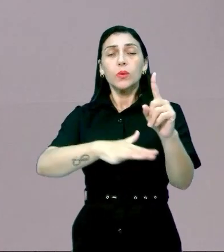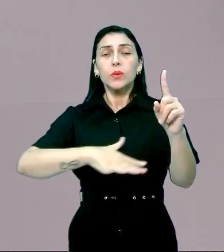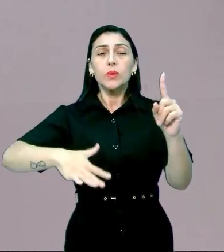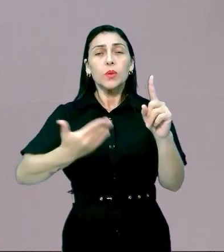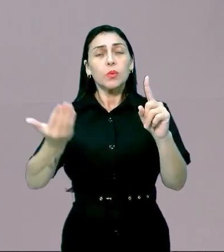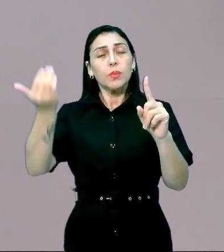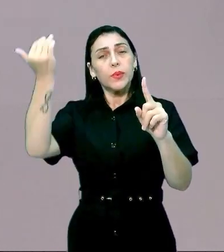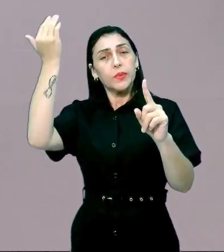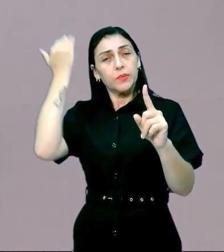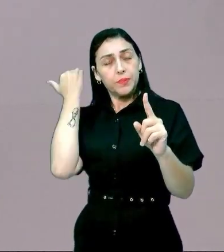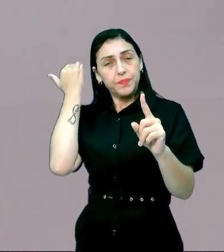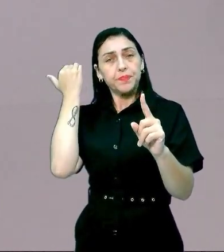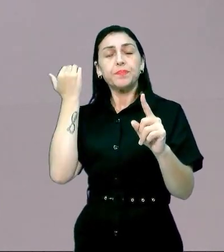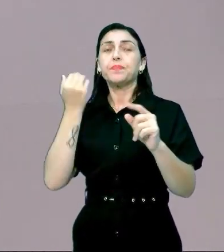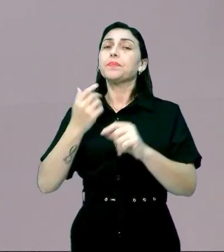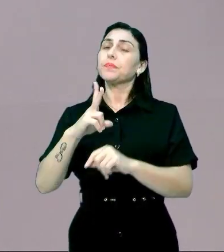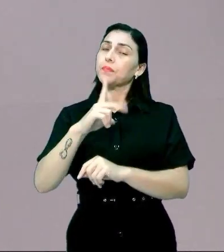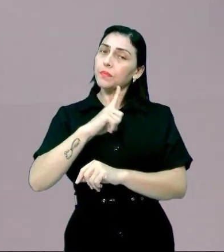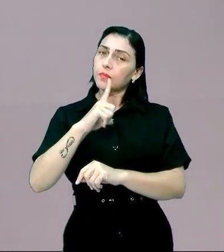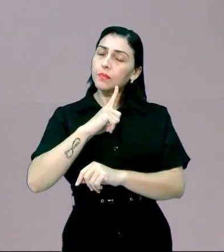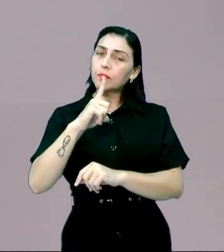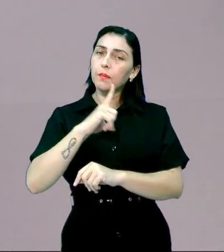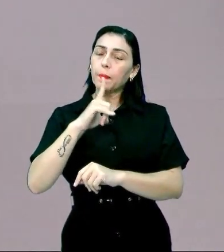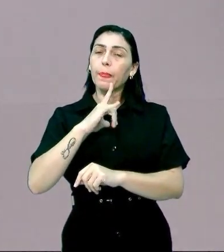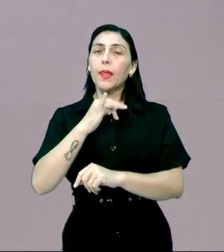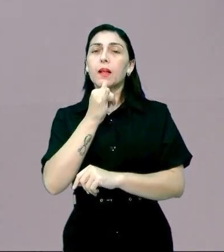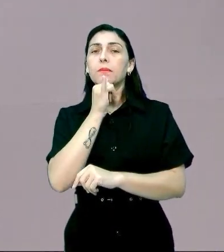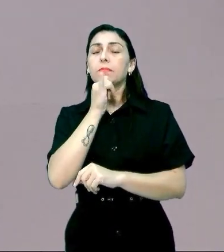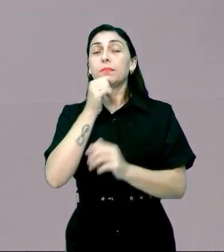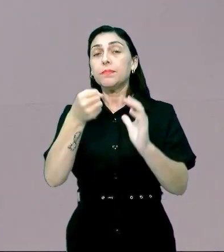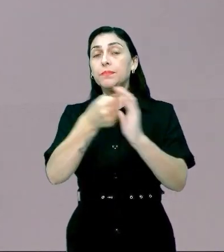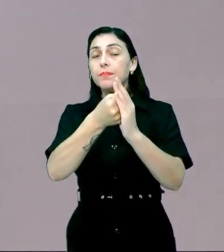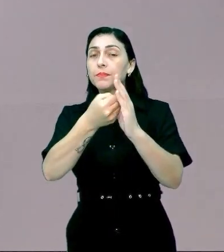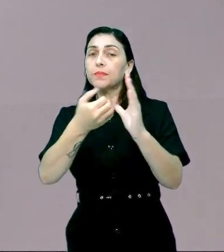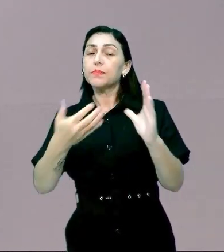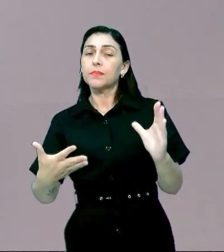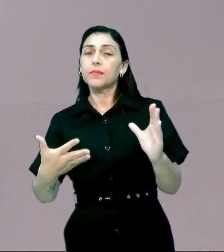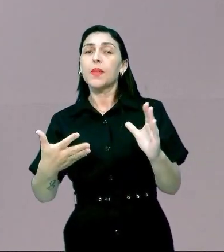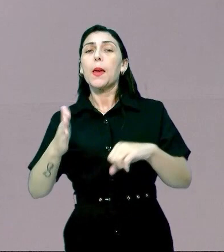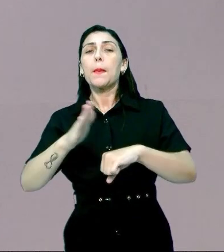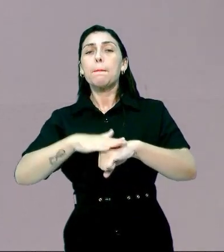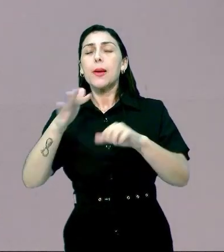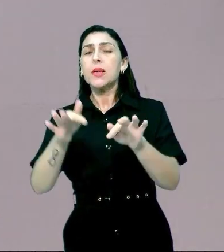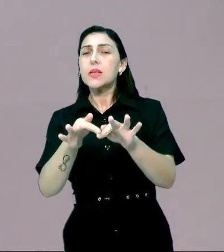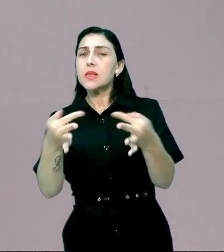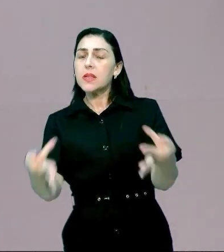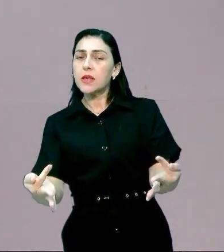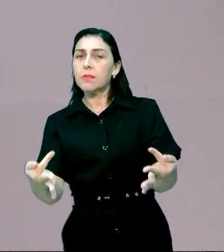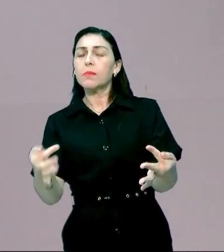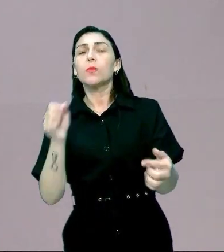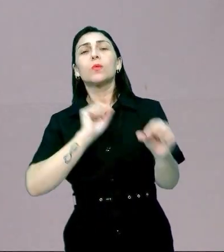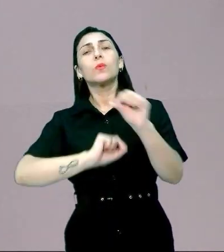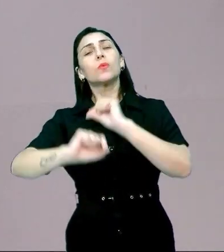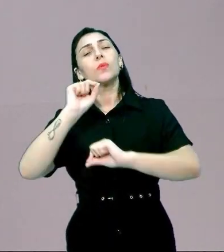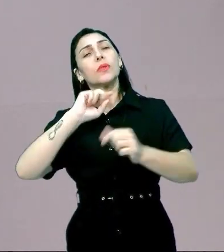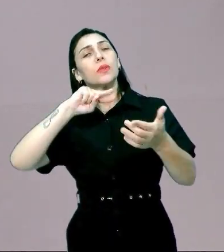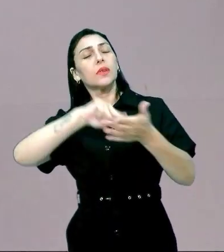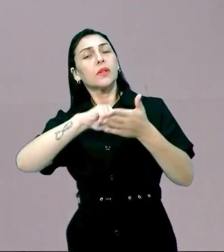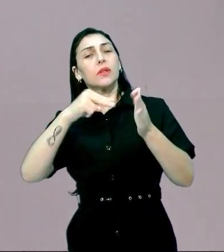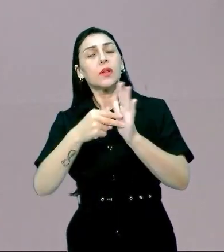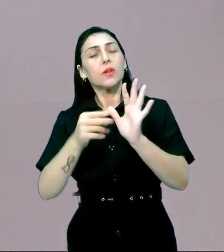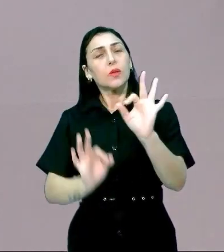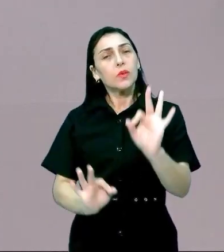sociedades anteriores que possuíam, digamos assim, características muito mais simples no que diz respeito a